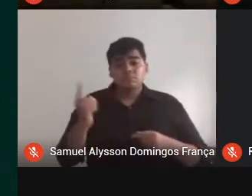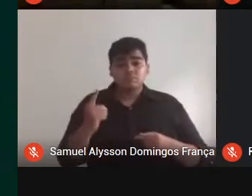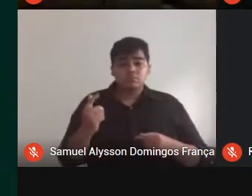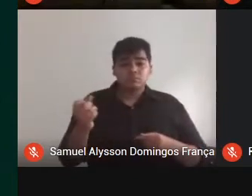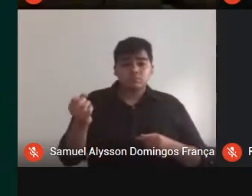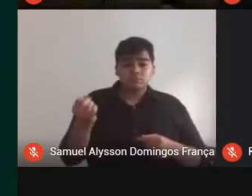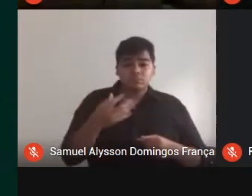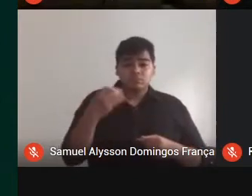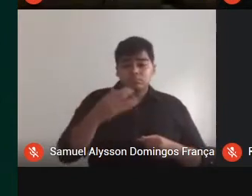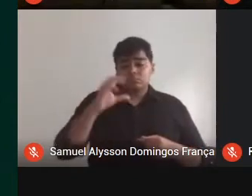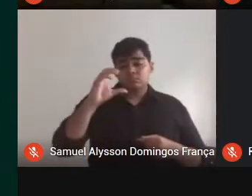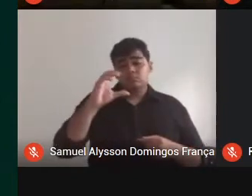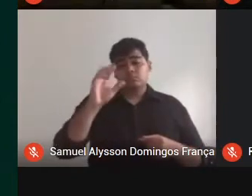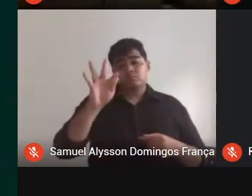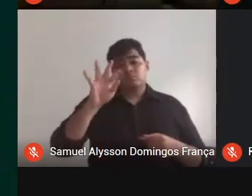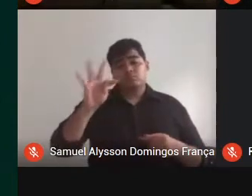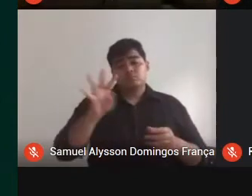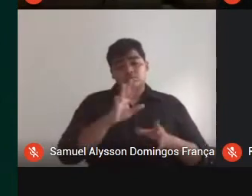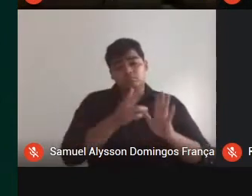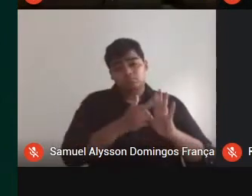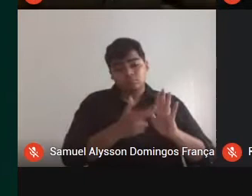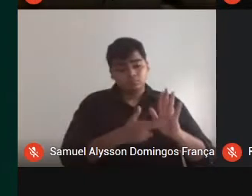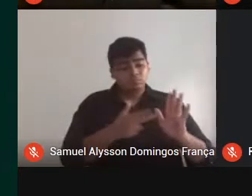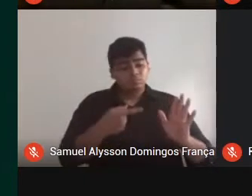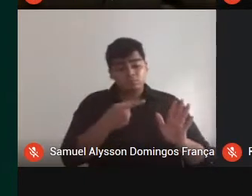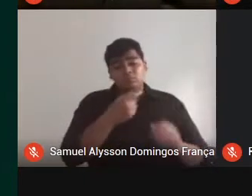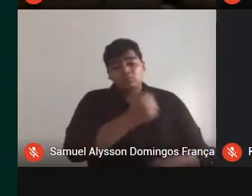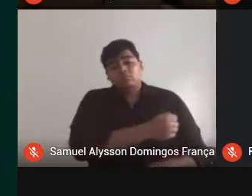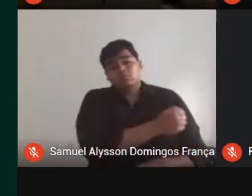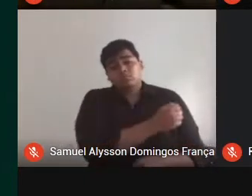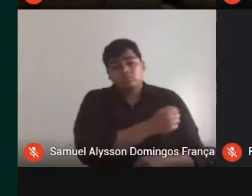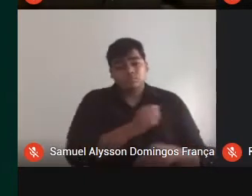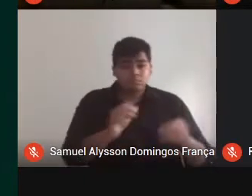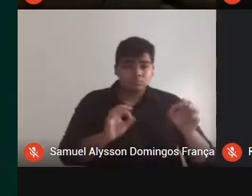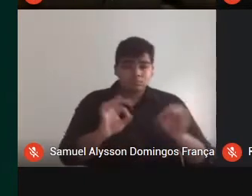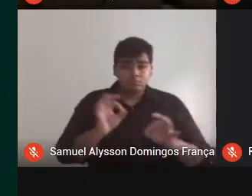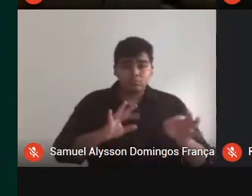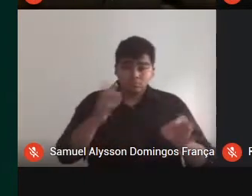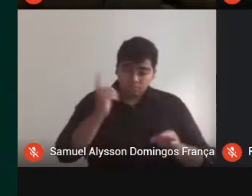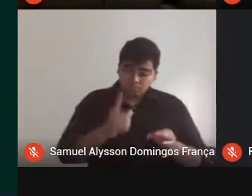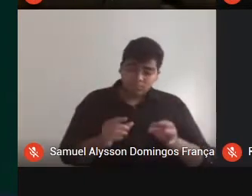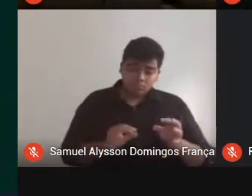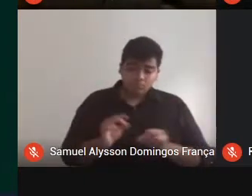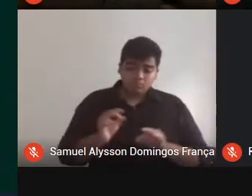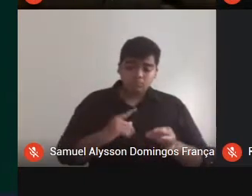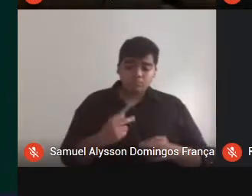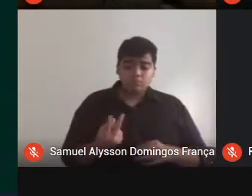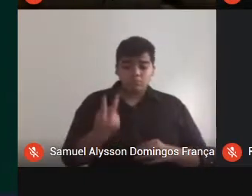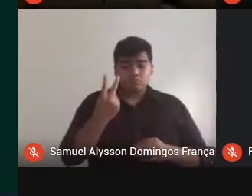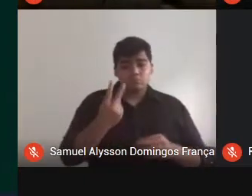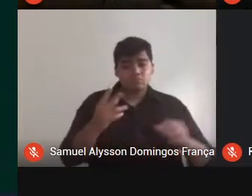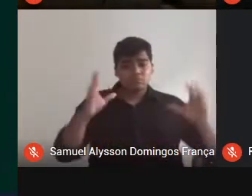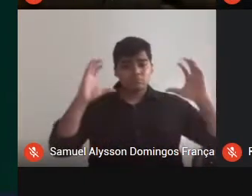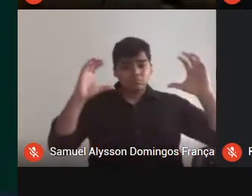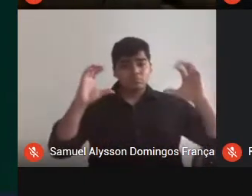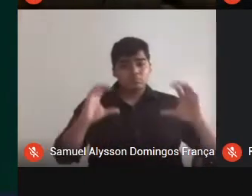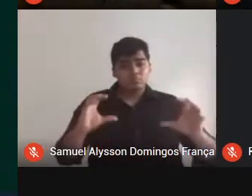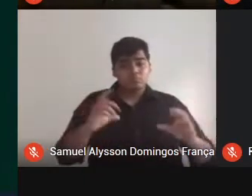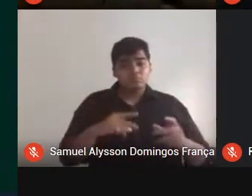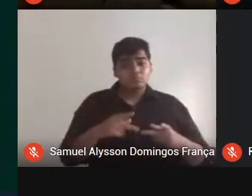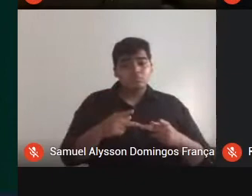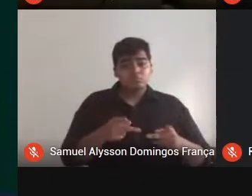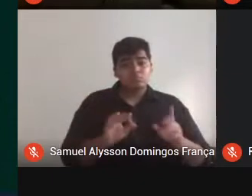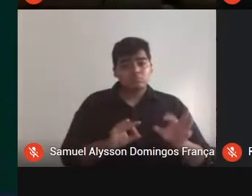do CFT faz com que o aluno possa construir, possa projetar, né, edificações com 2 pavimentos, desde que tenha um projeto assinado pelo engenheiro,